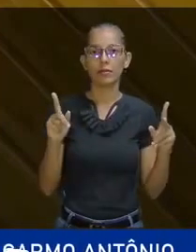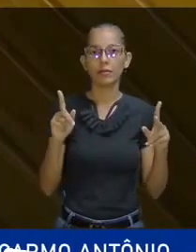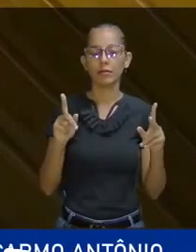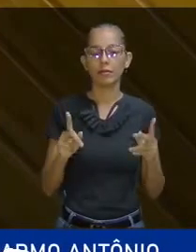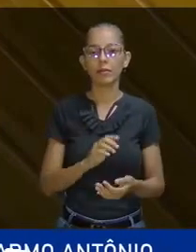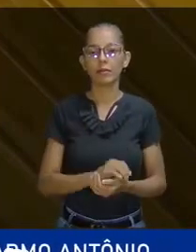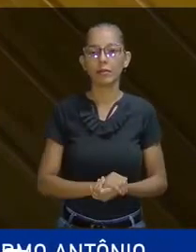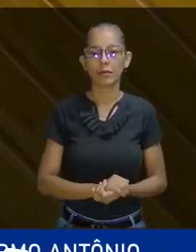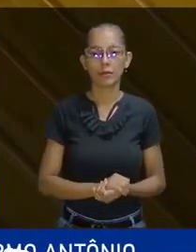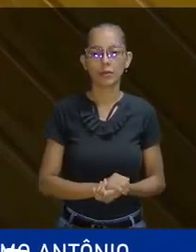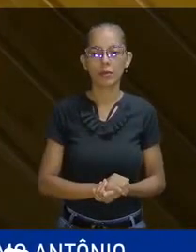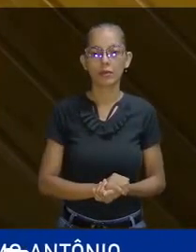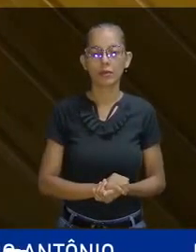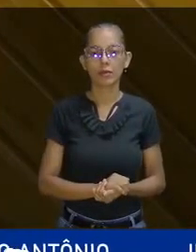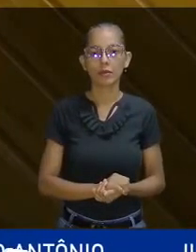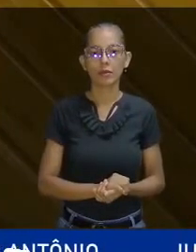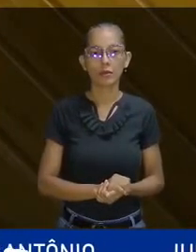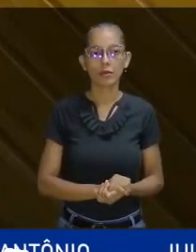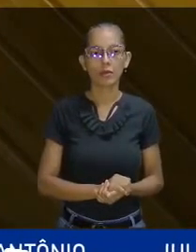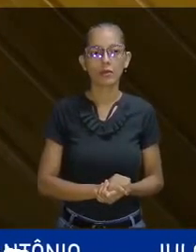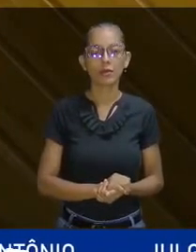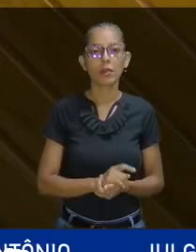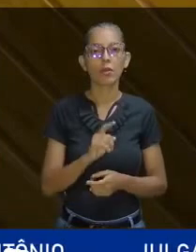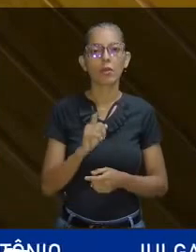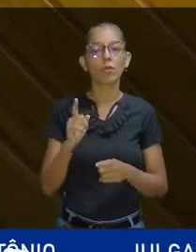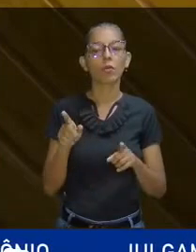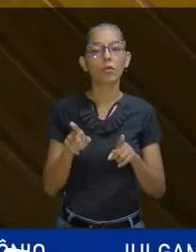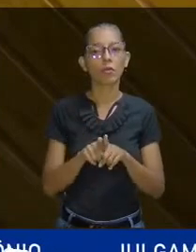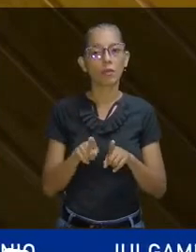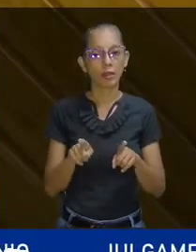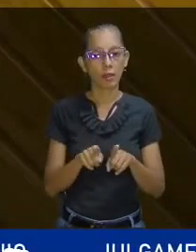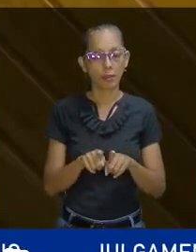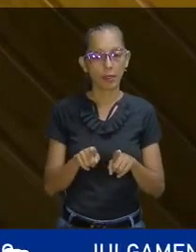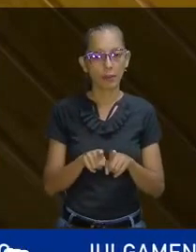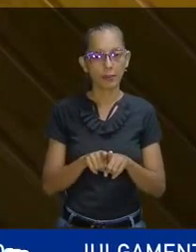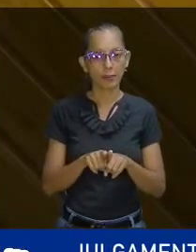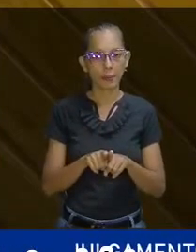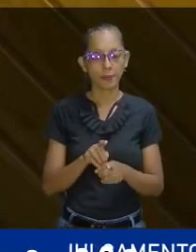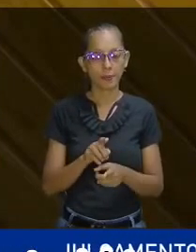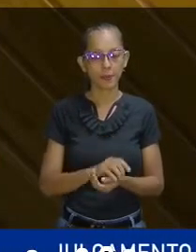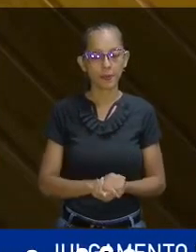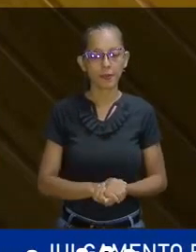O outro ponto diz respeito ao mérito propriamente dito.